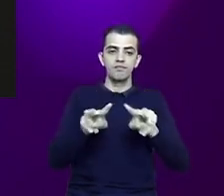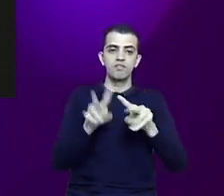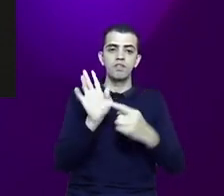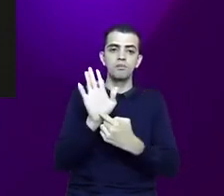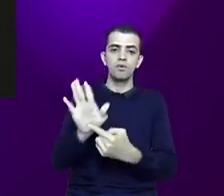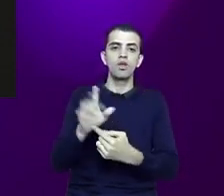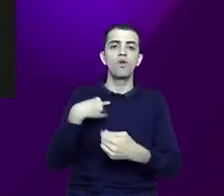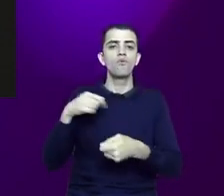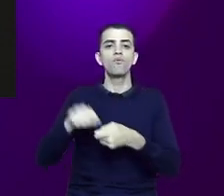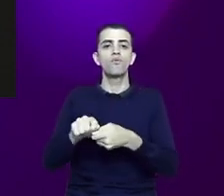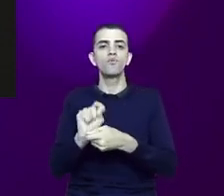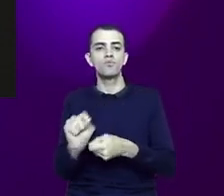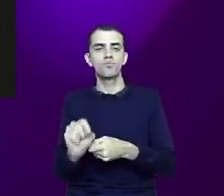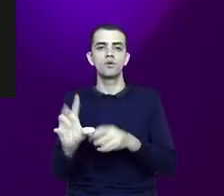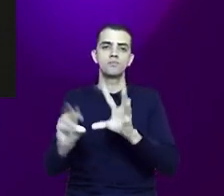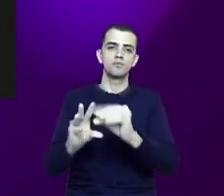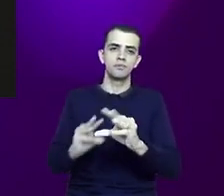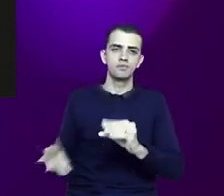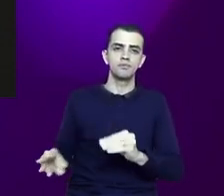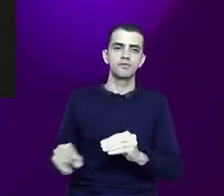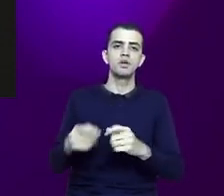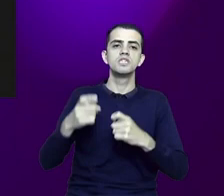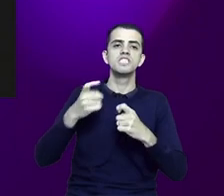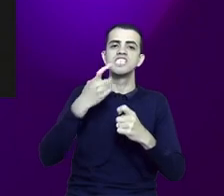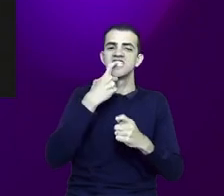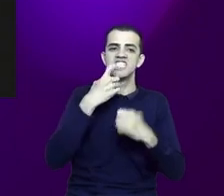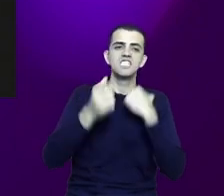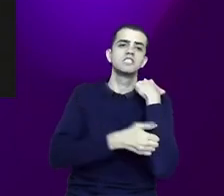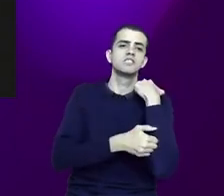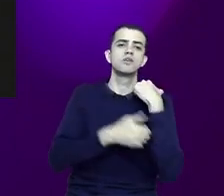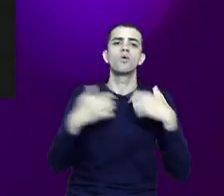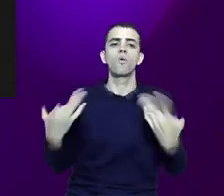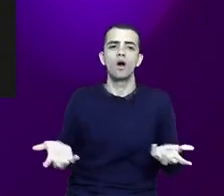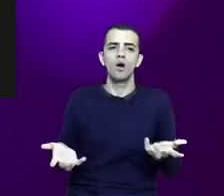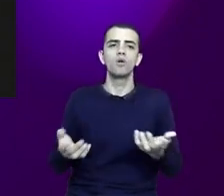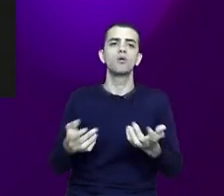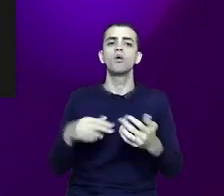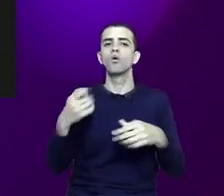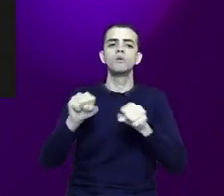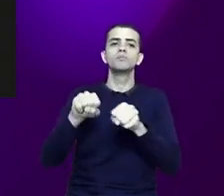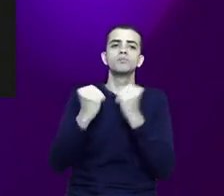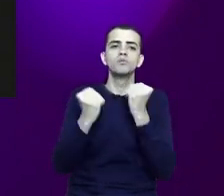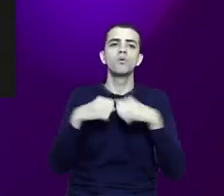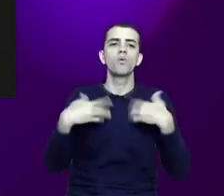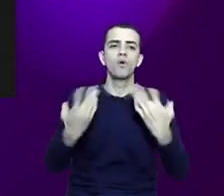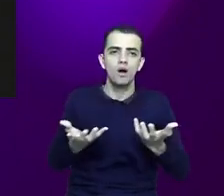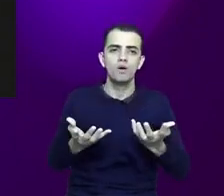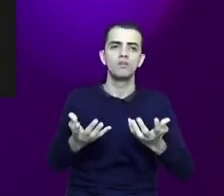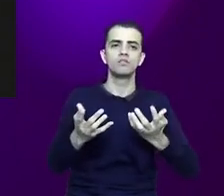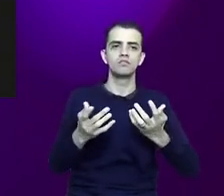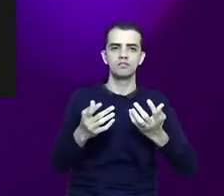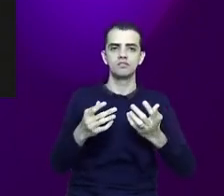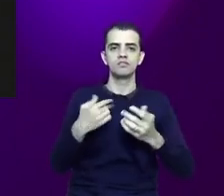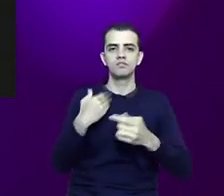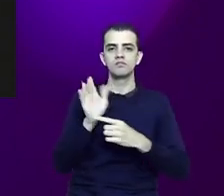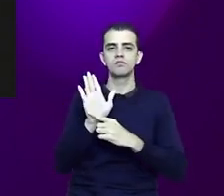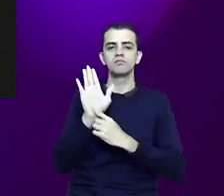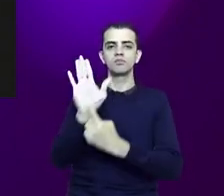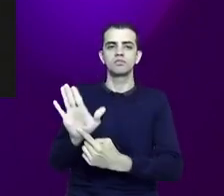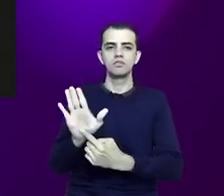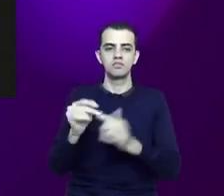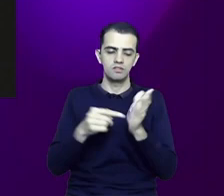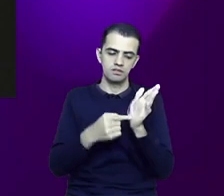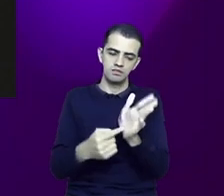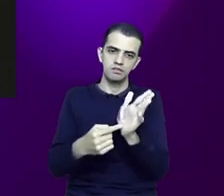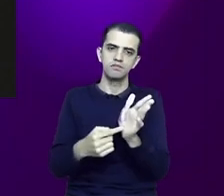está fazendo, o que a gente está palpando, qual osso, ou se for dentro da ortopedia, qual fratura, e até mesmo para o paciente. Então, lembrando que isso